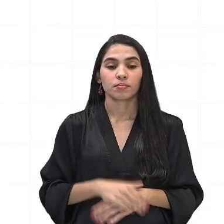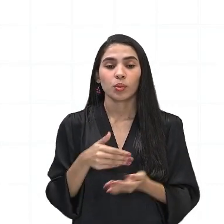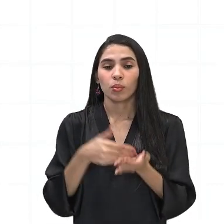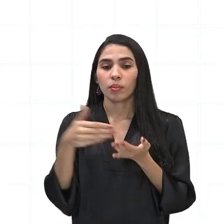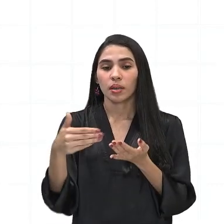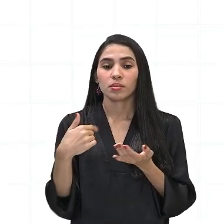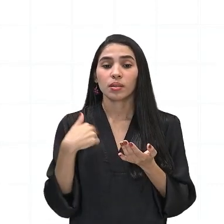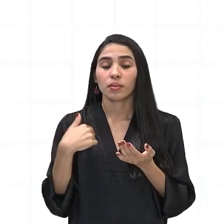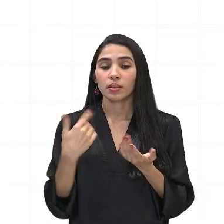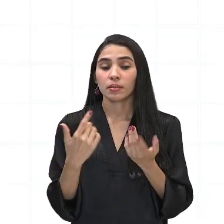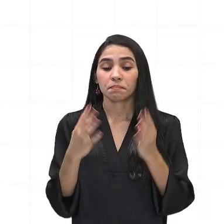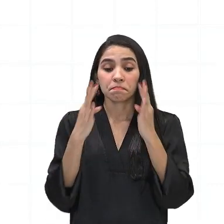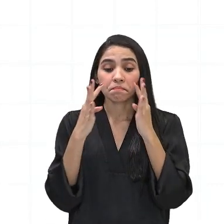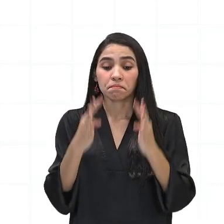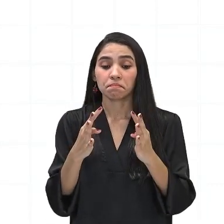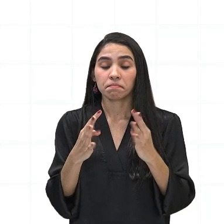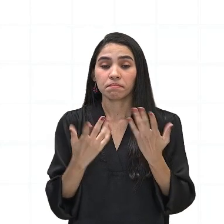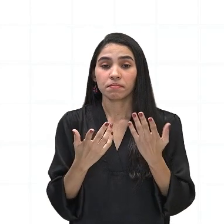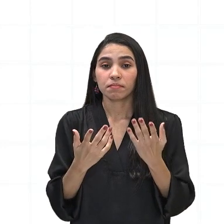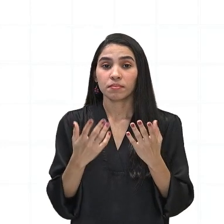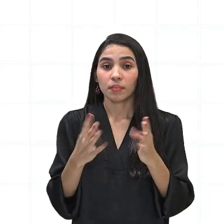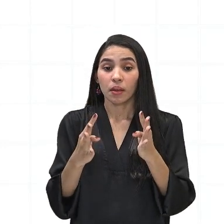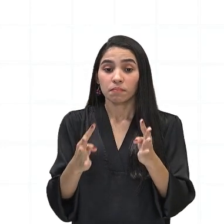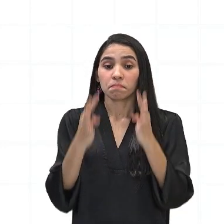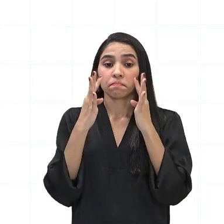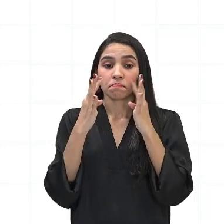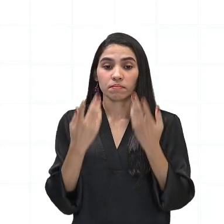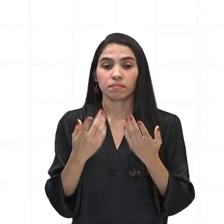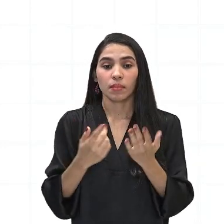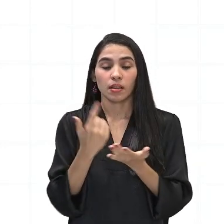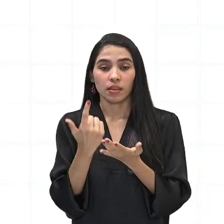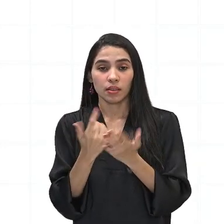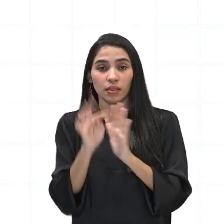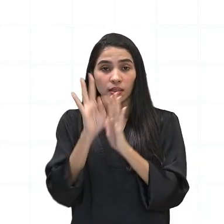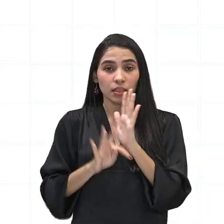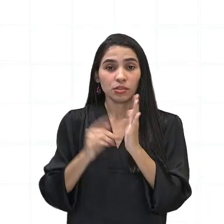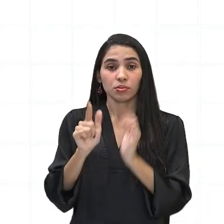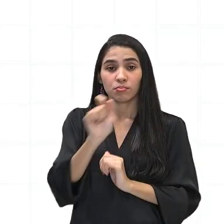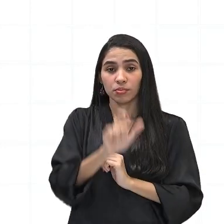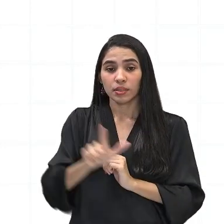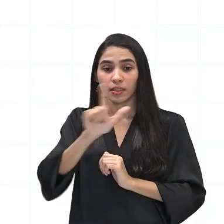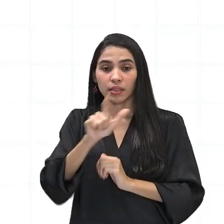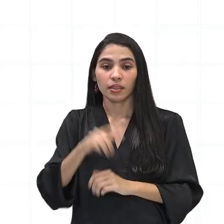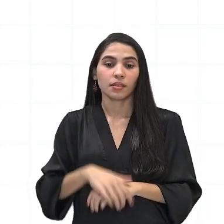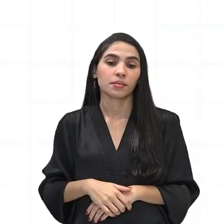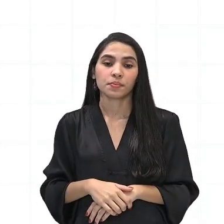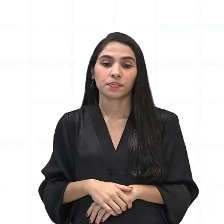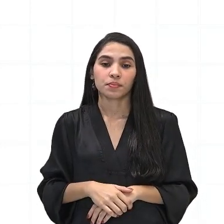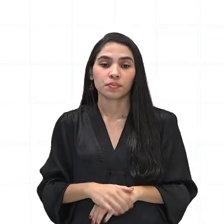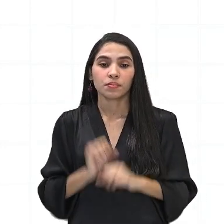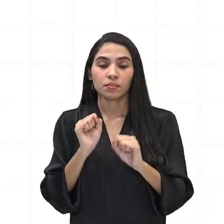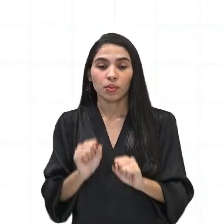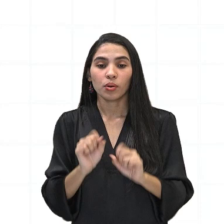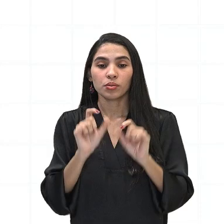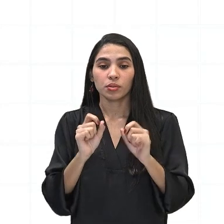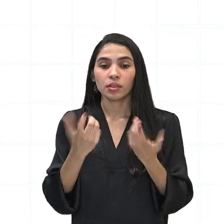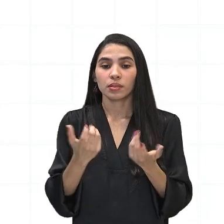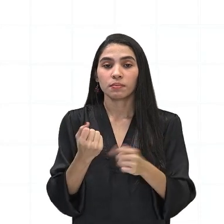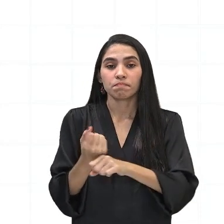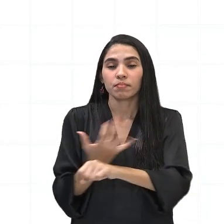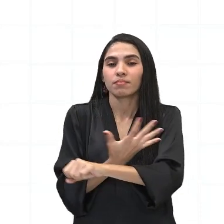nome próprio, tá? Outra característica da crônica é a questão do tempo e do espaço